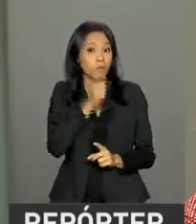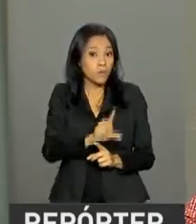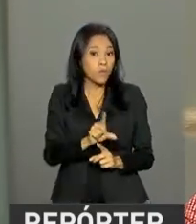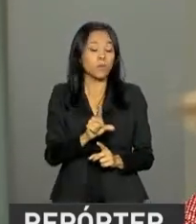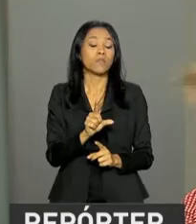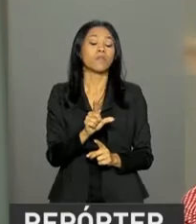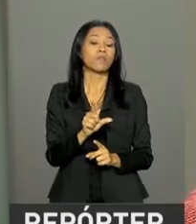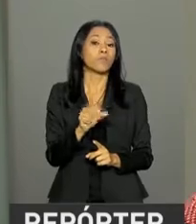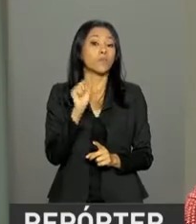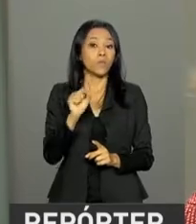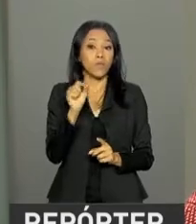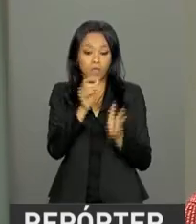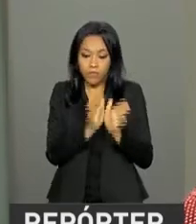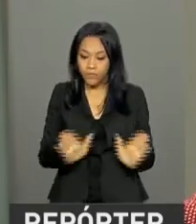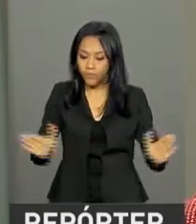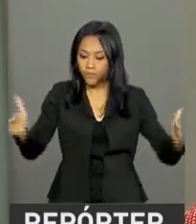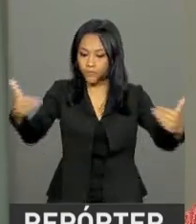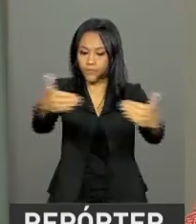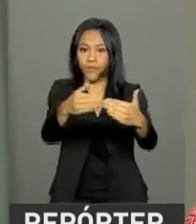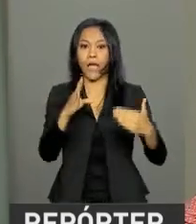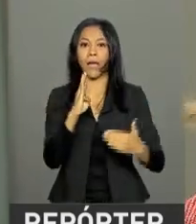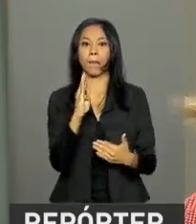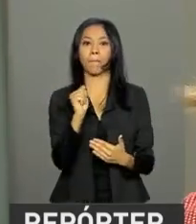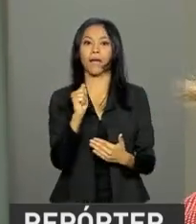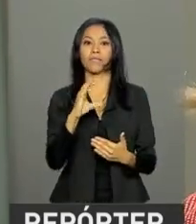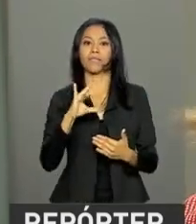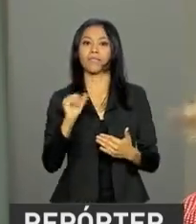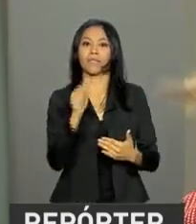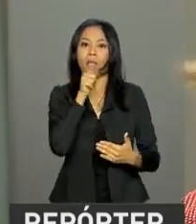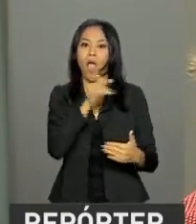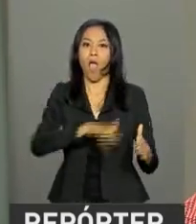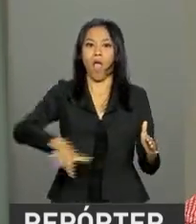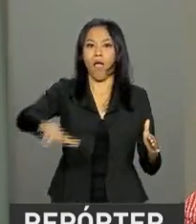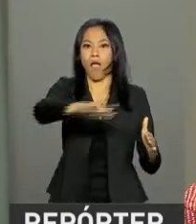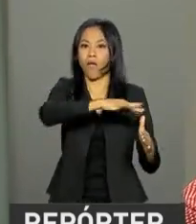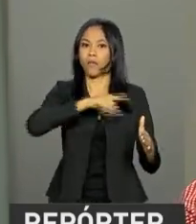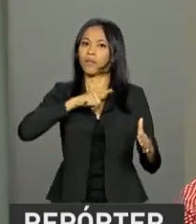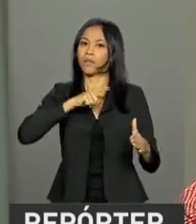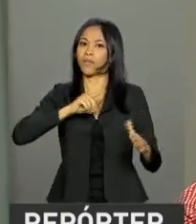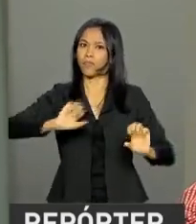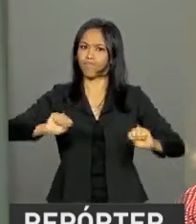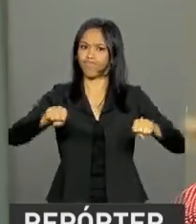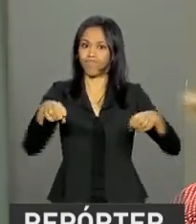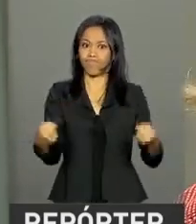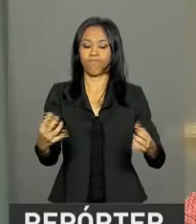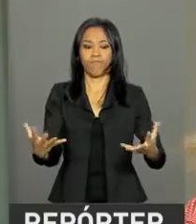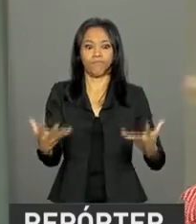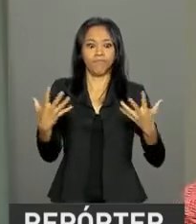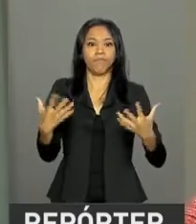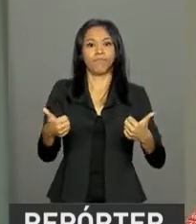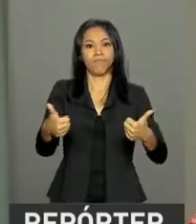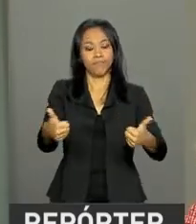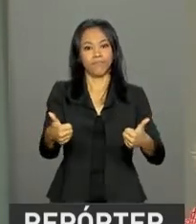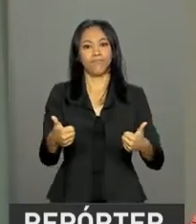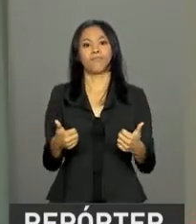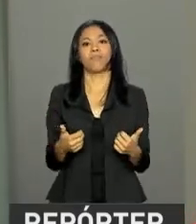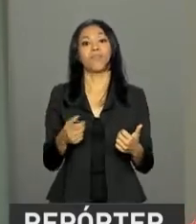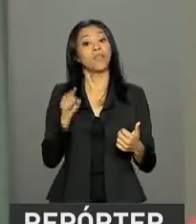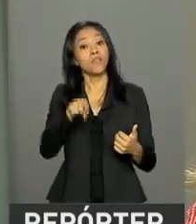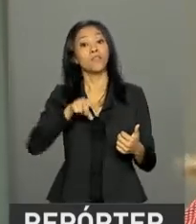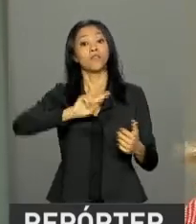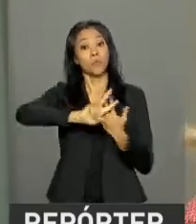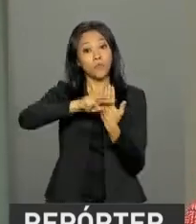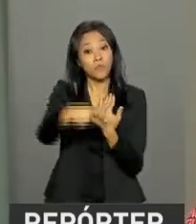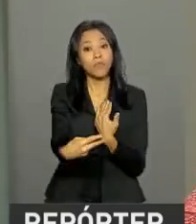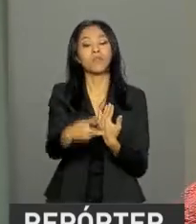bacia na bacia do riacho fundo revitalizada longo prazo isso como consequência com isso como conseqüência a